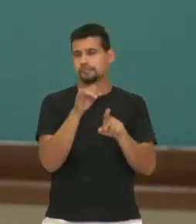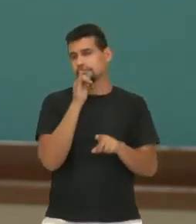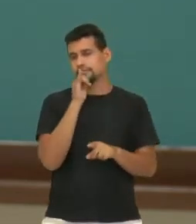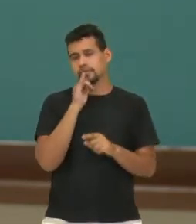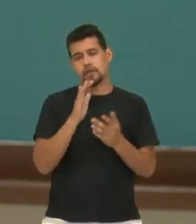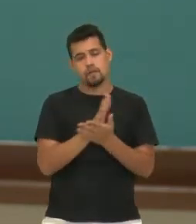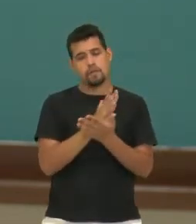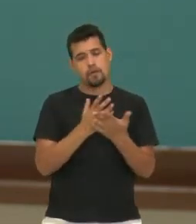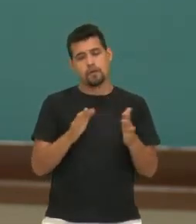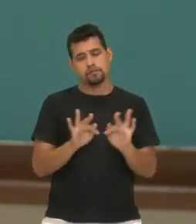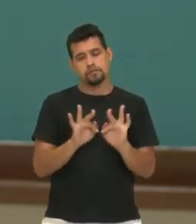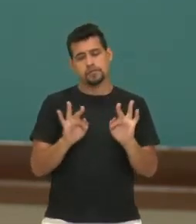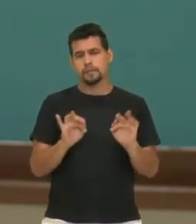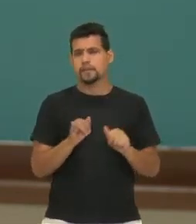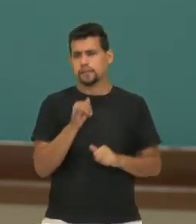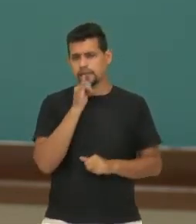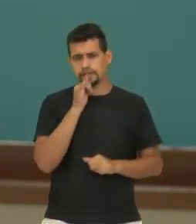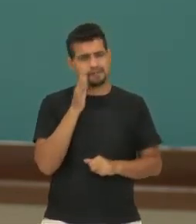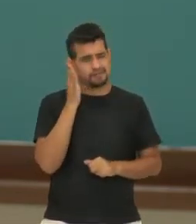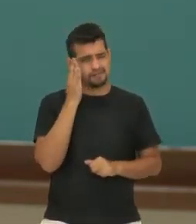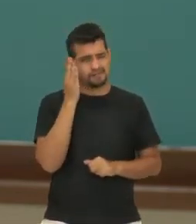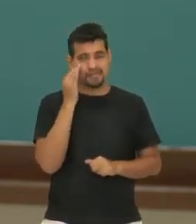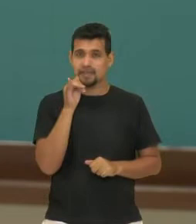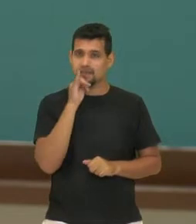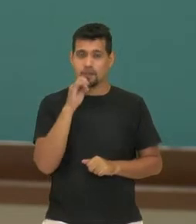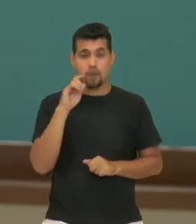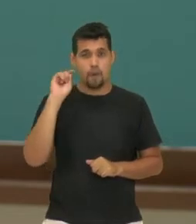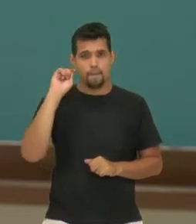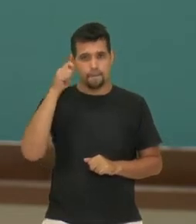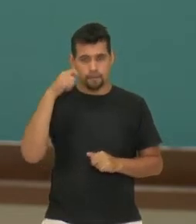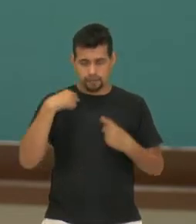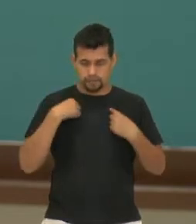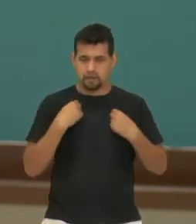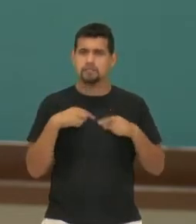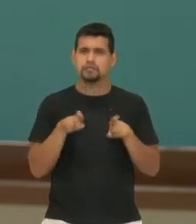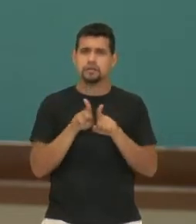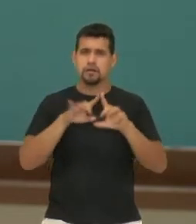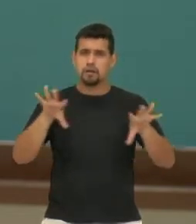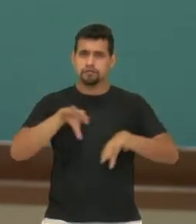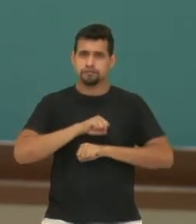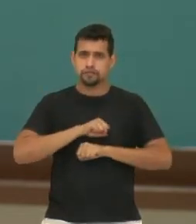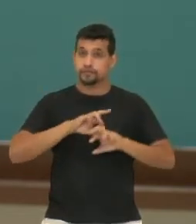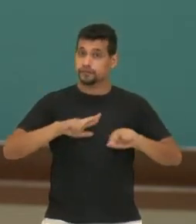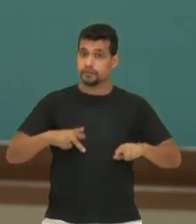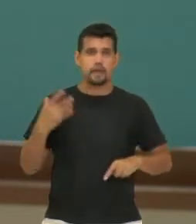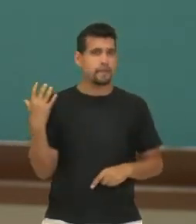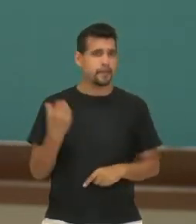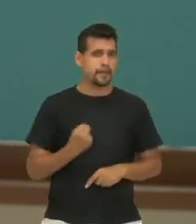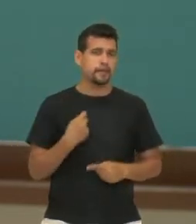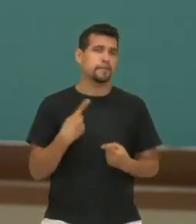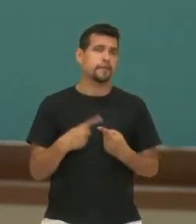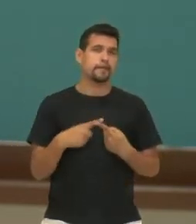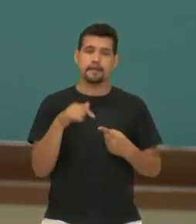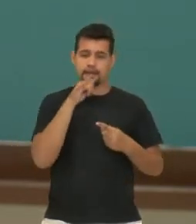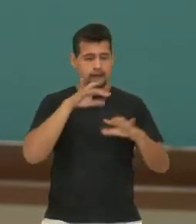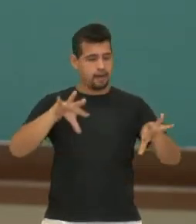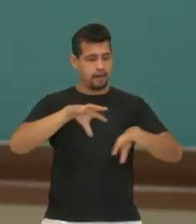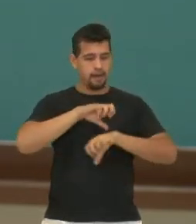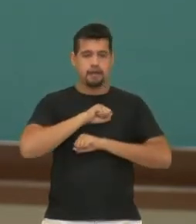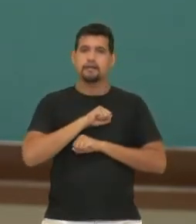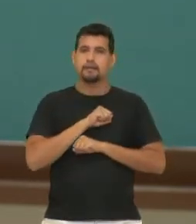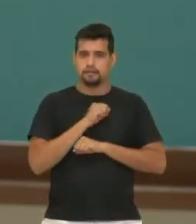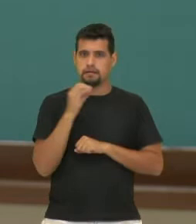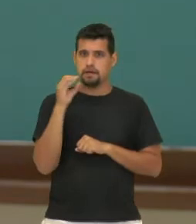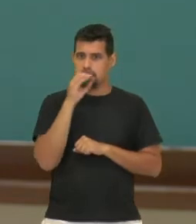bem simples. Você sabe que o escuro, uma camiseta preta, ela absorve mais energia do que uma branca. Ela absorve bem.